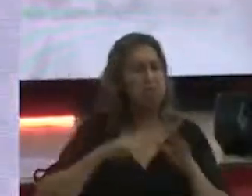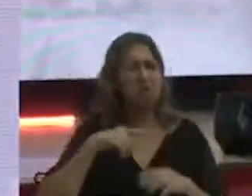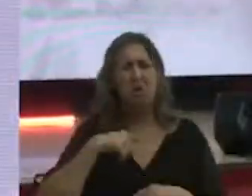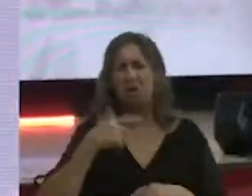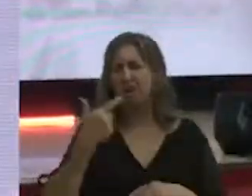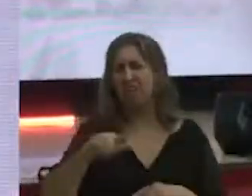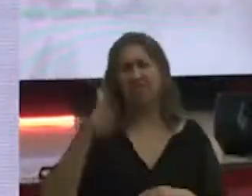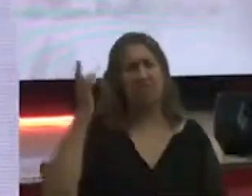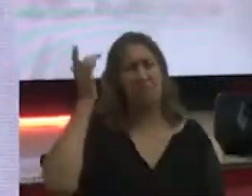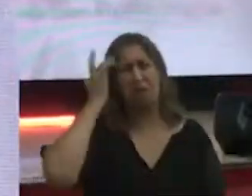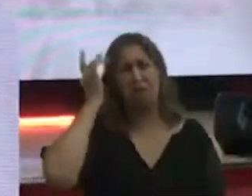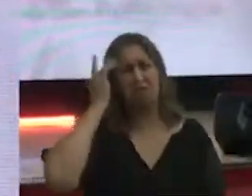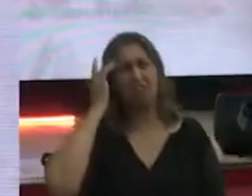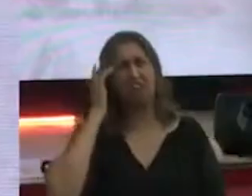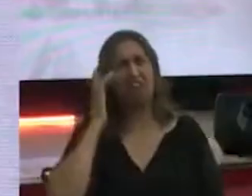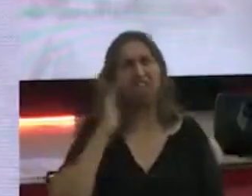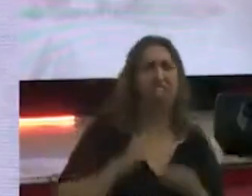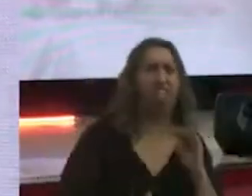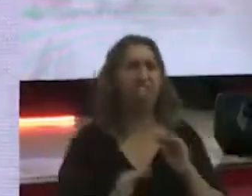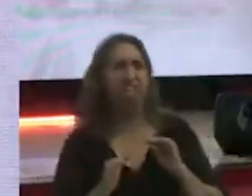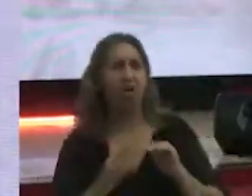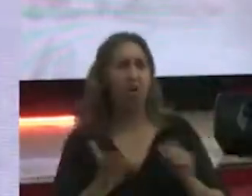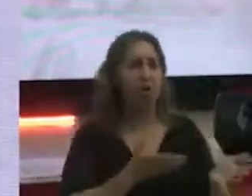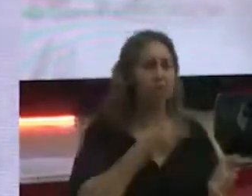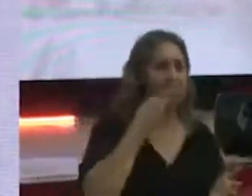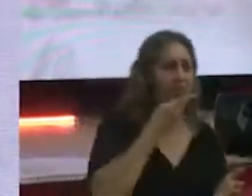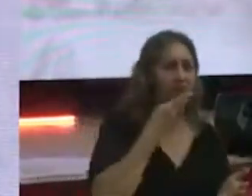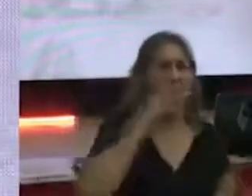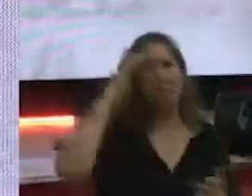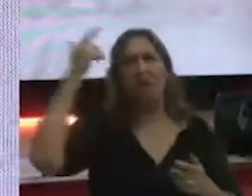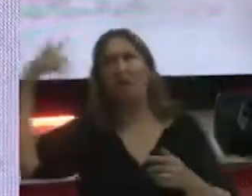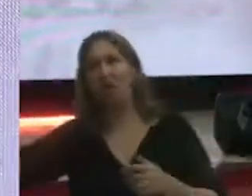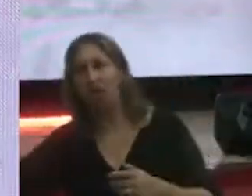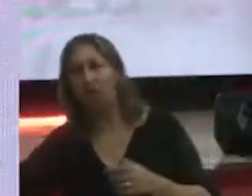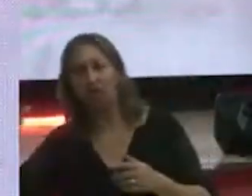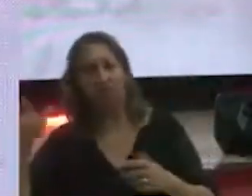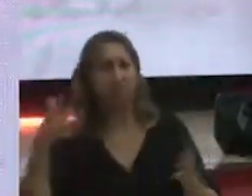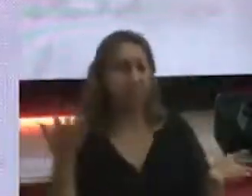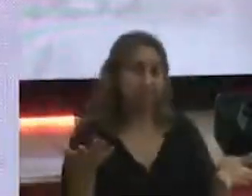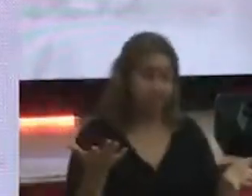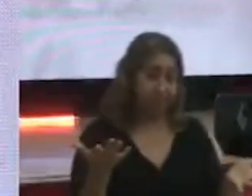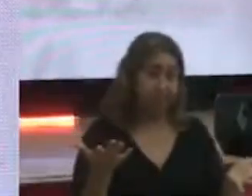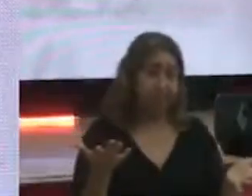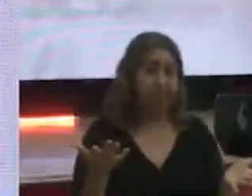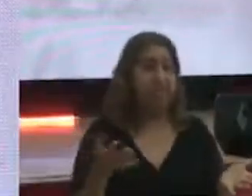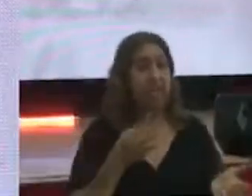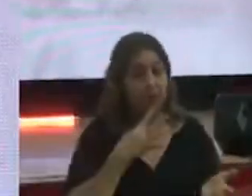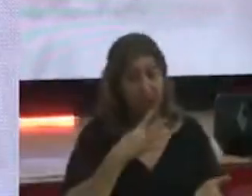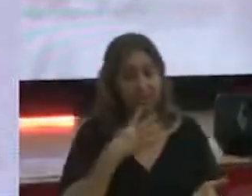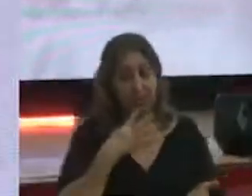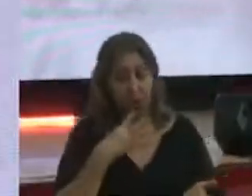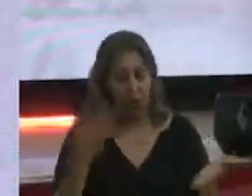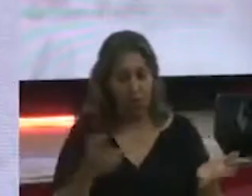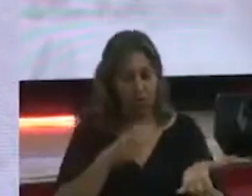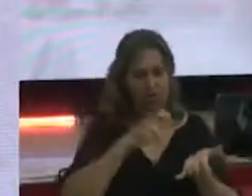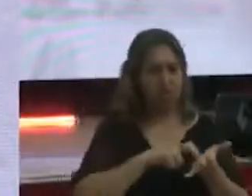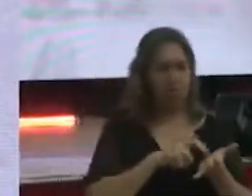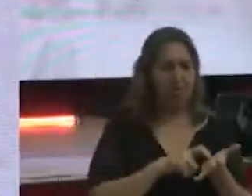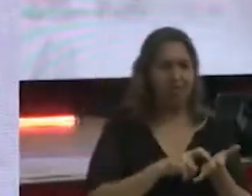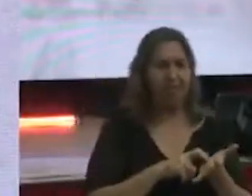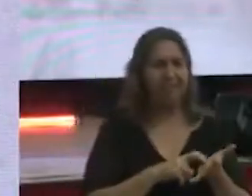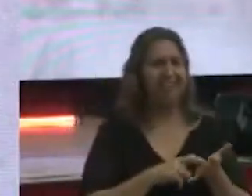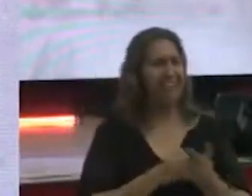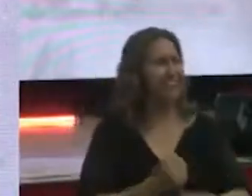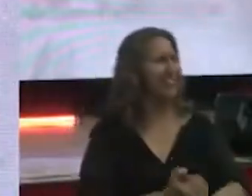instáveis você já conheceu pessoas assim pessoas que de manhã tem uma